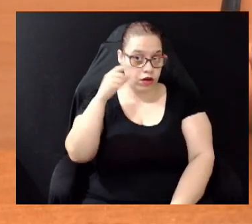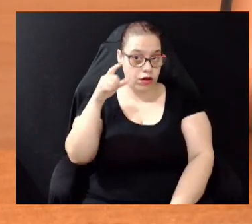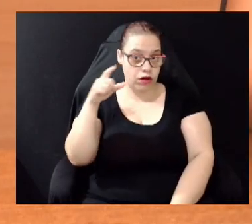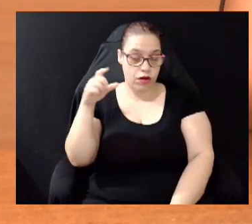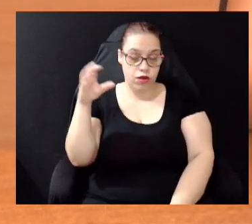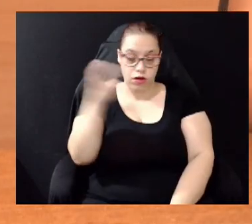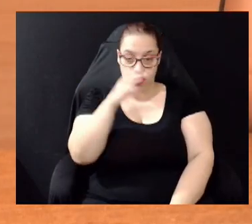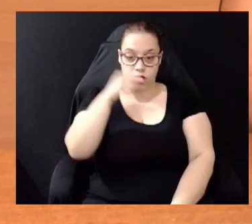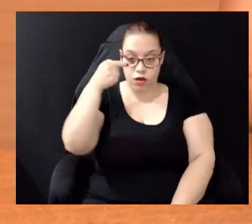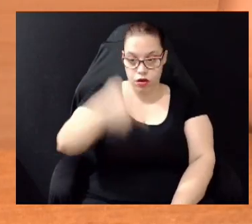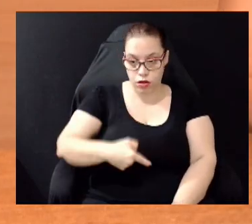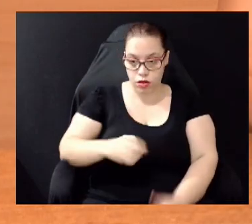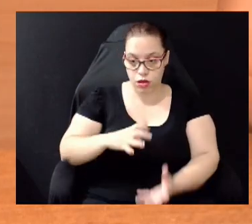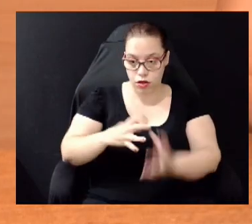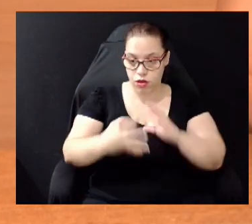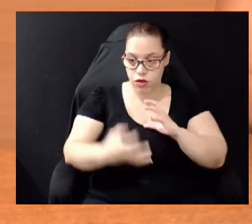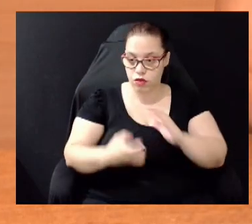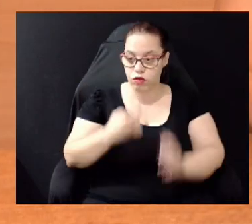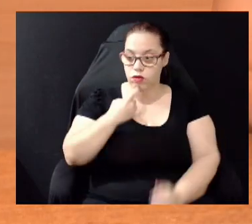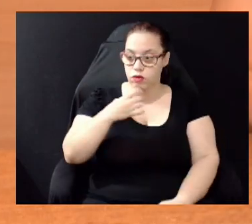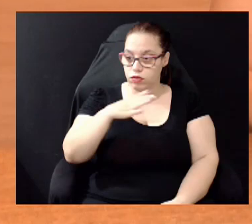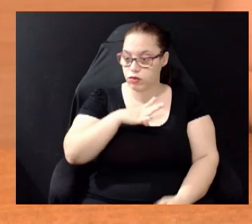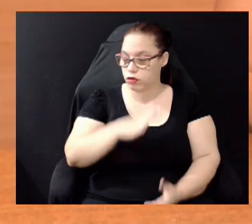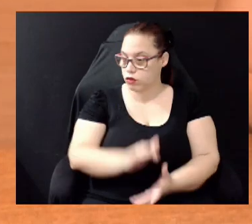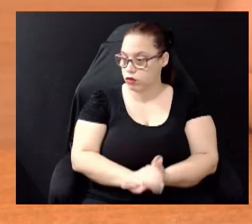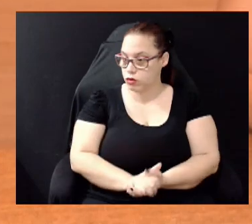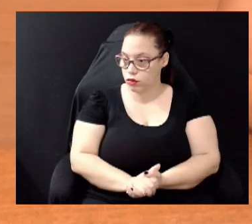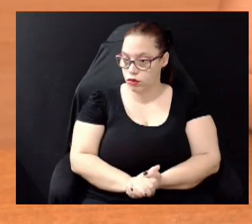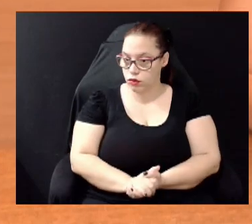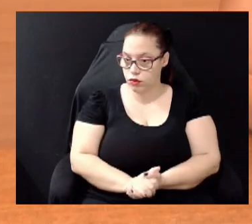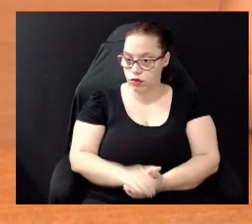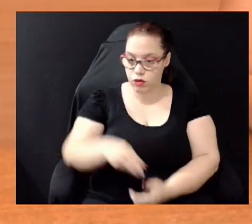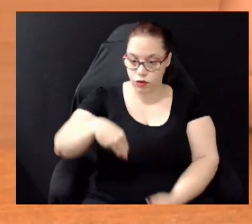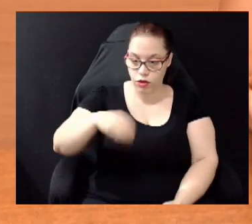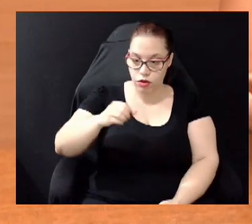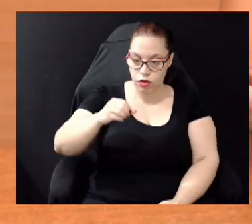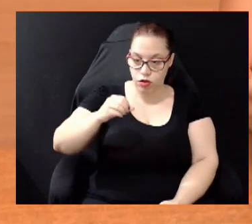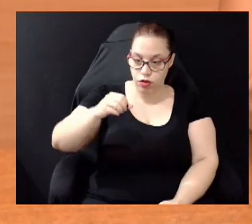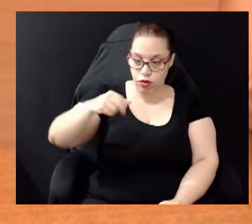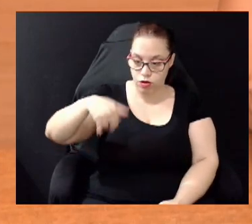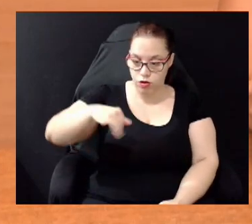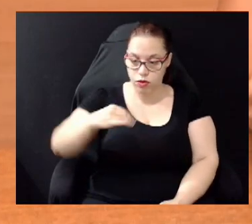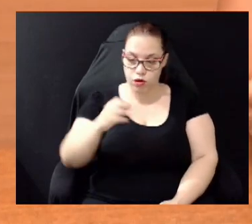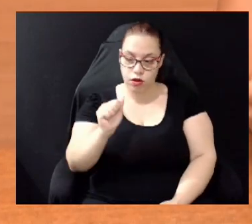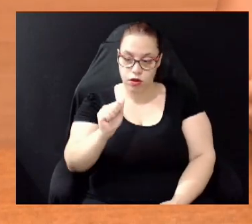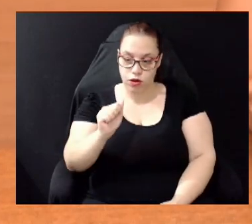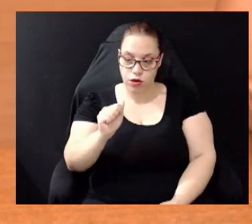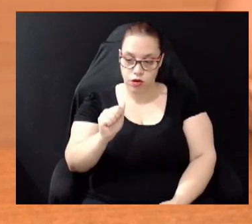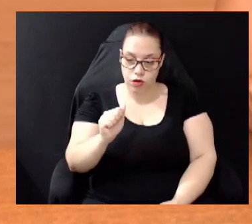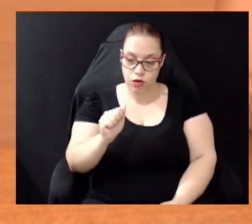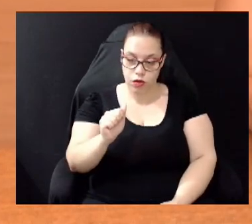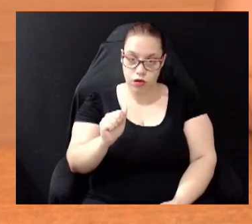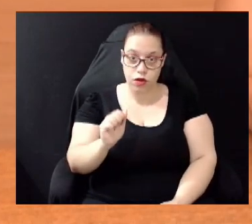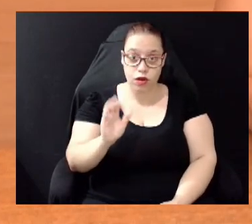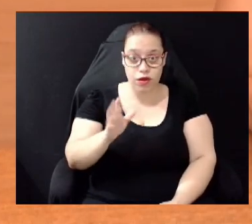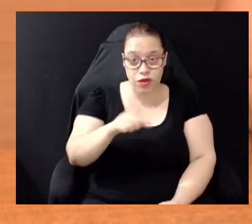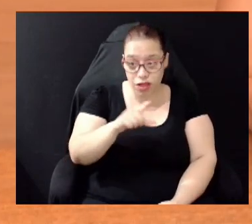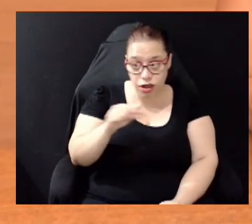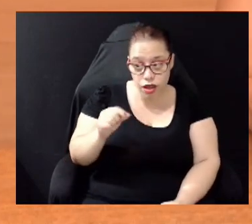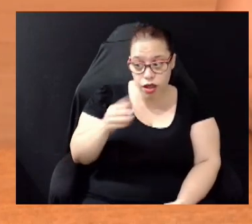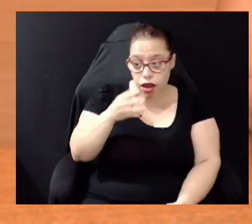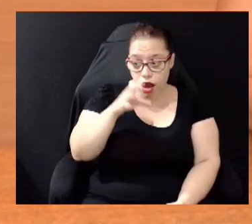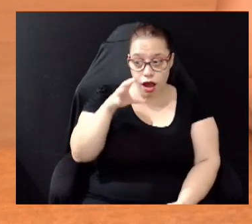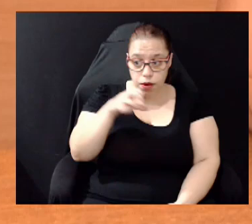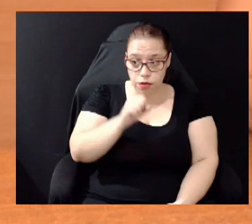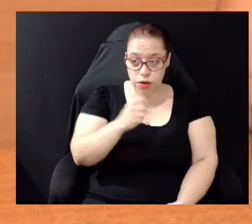aqui na cidade de Campinas. A Mônica Seixas, que é do Mandato das Pretas. Então, daqui a pouquinho eu vou ter que sair, eu saio 10